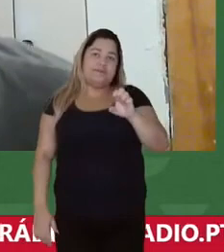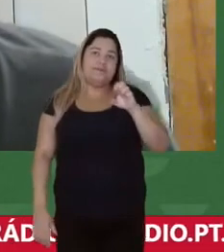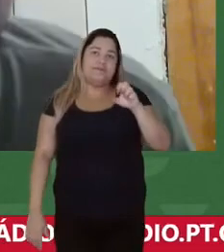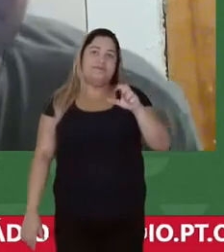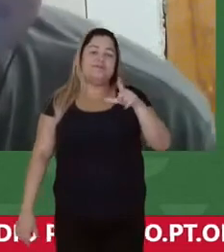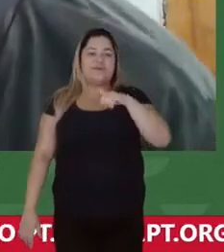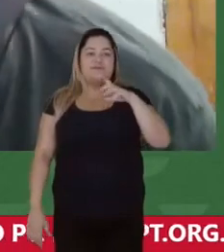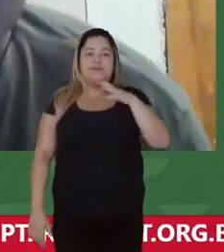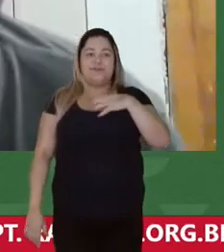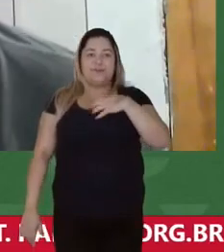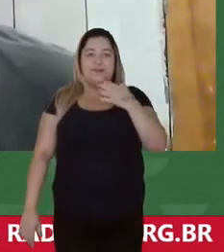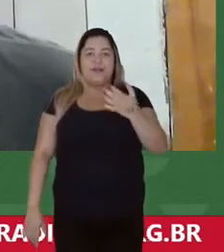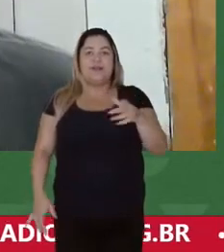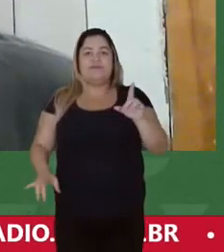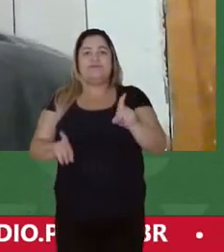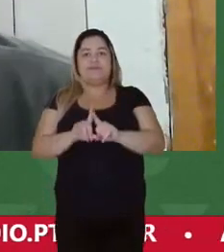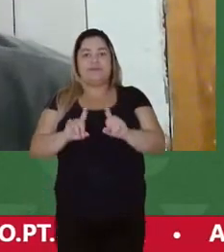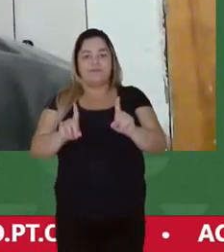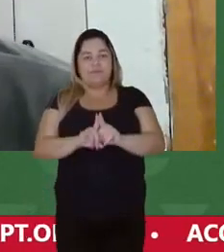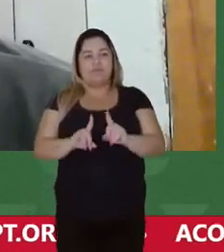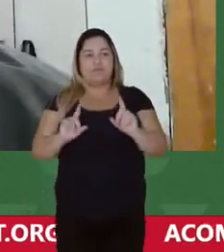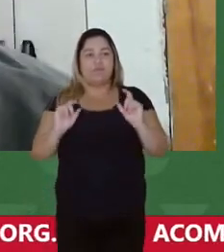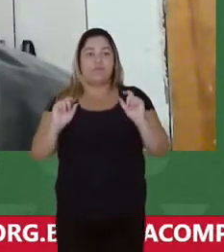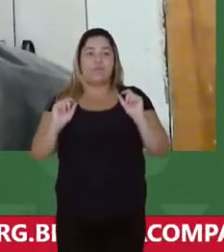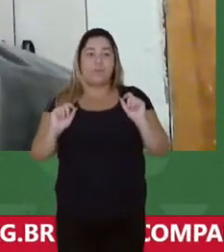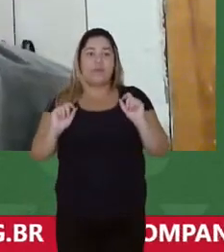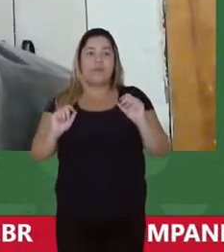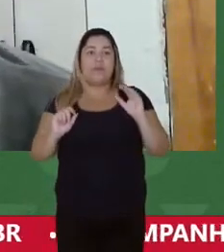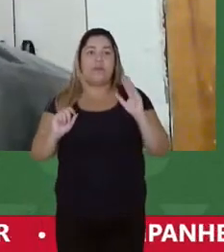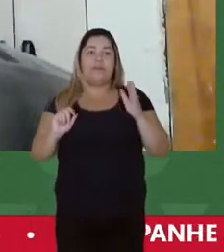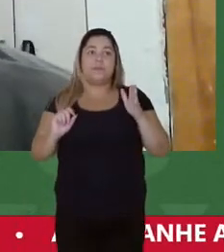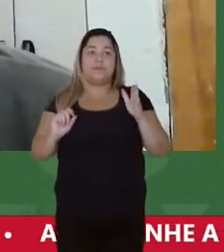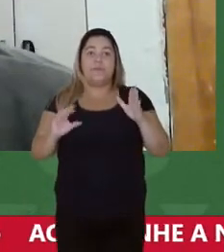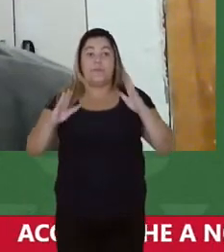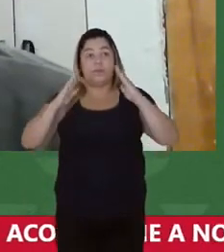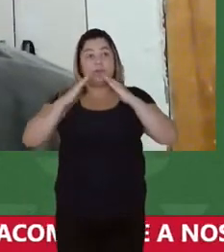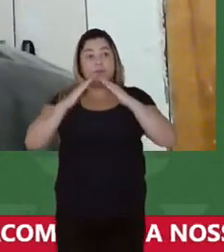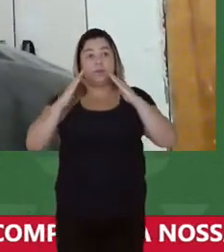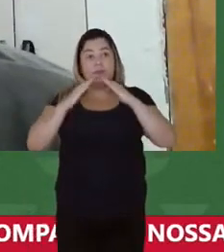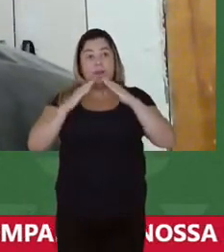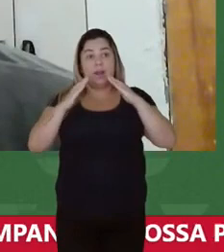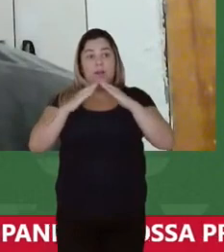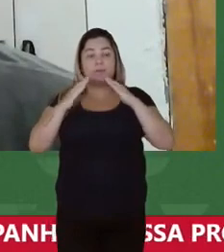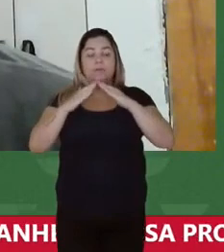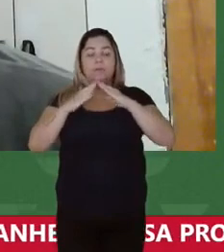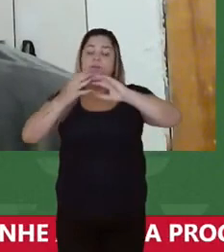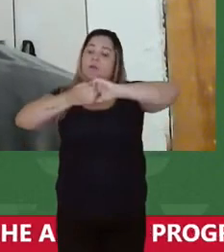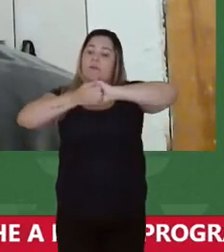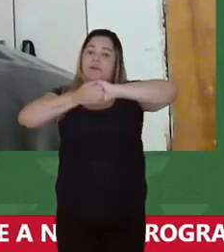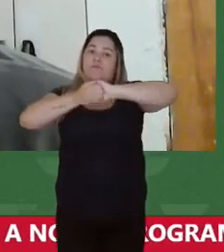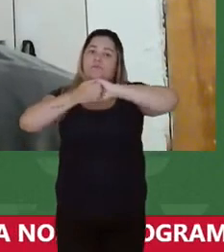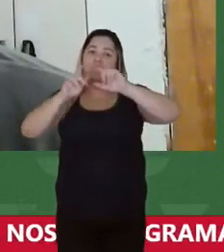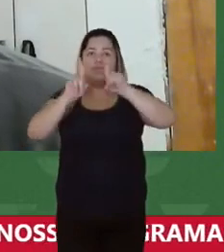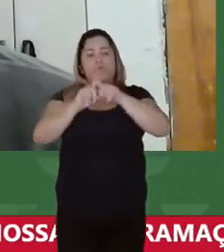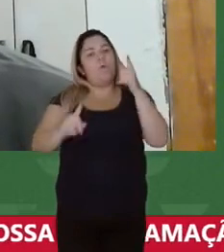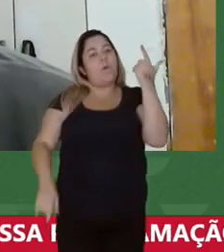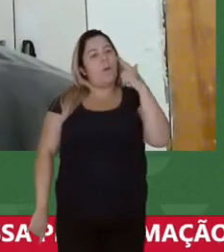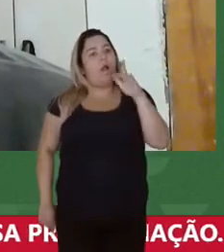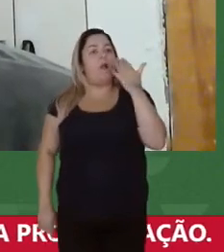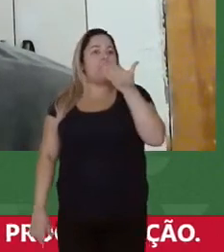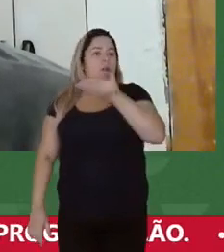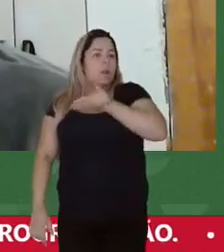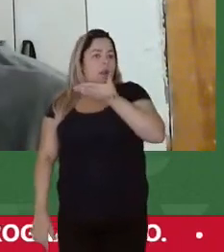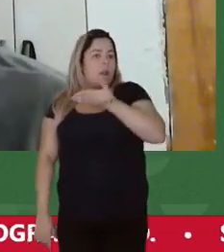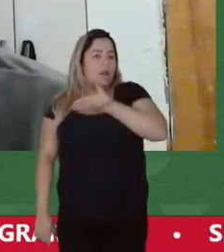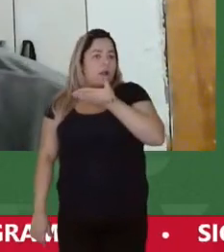Anny? Então, é alguém mais do que da nossa casa aqui. Saudar também minhas outras companheiras e